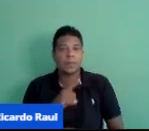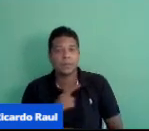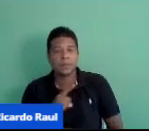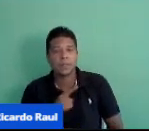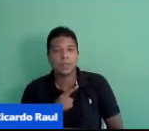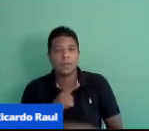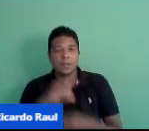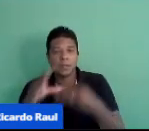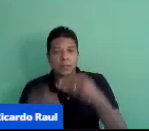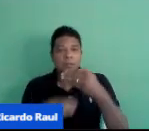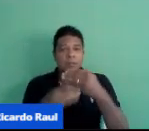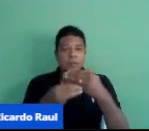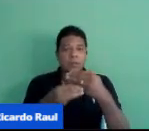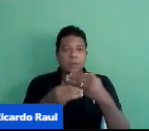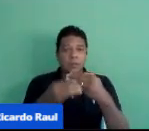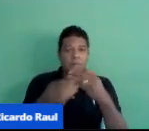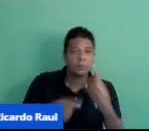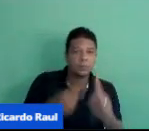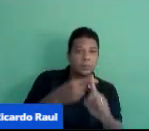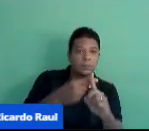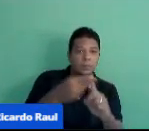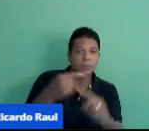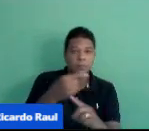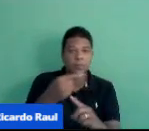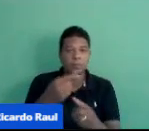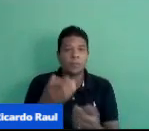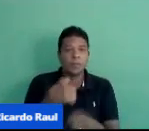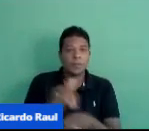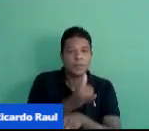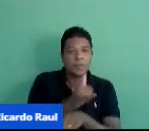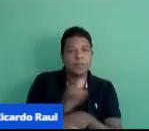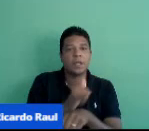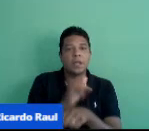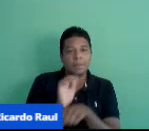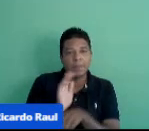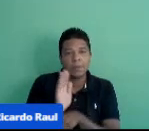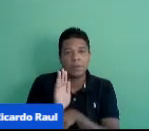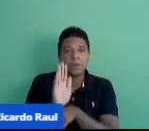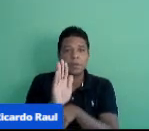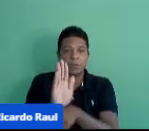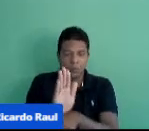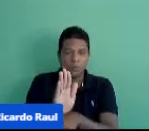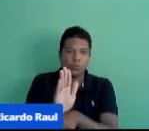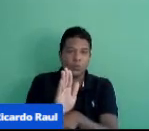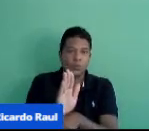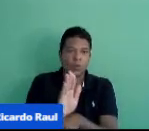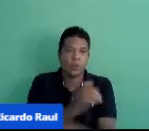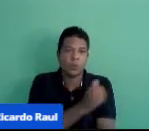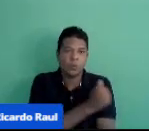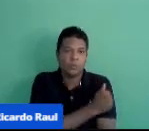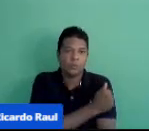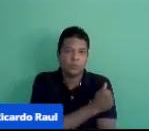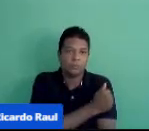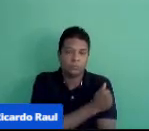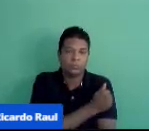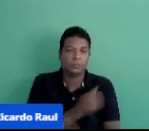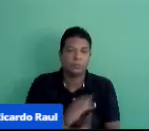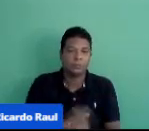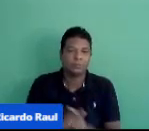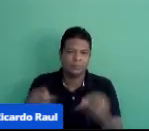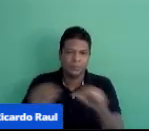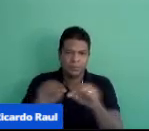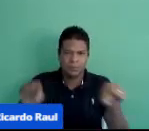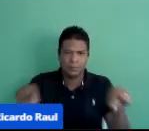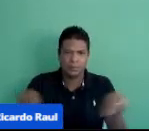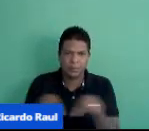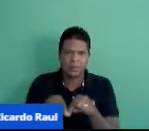acrescentou isso, tal, montando esquema mesmo, né, ajuda é algo que, até mesmo em sala de aula, quando o